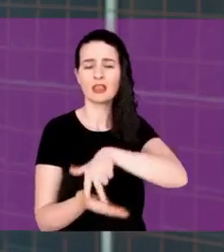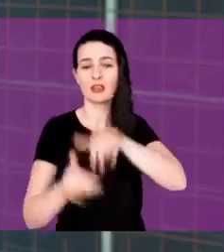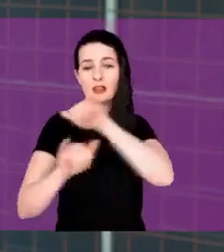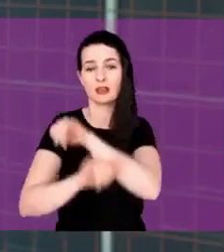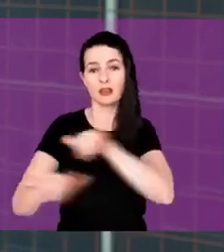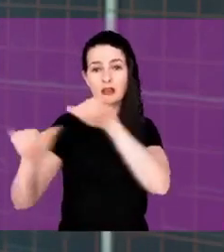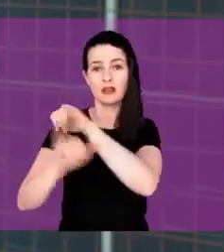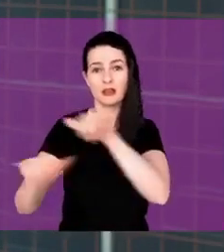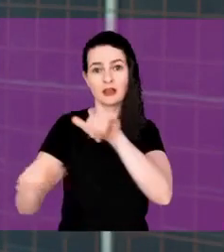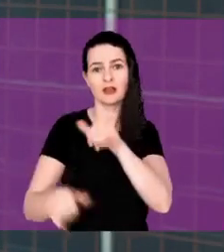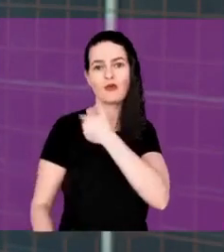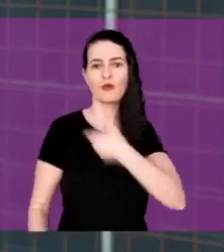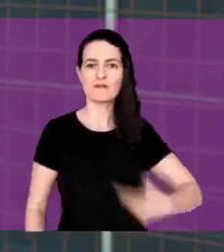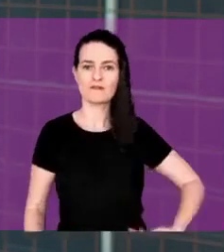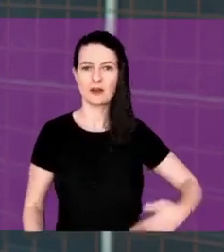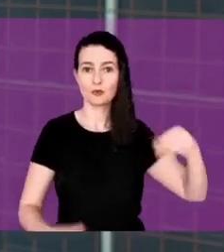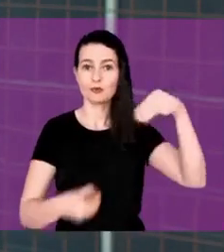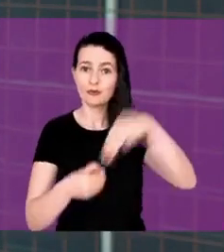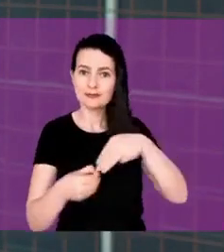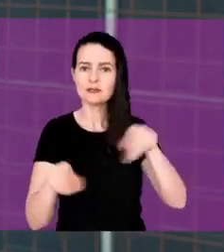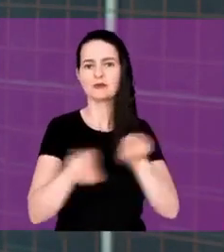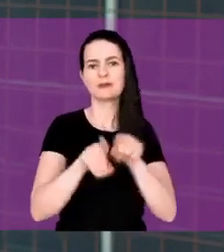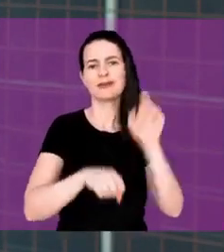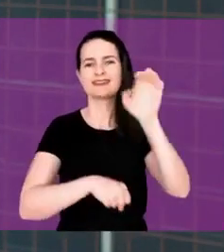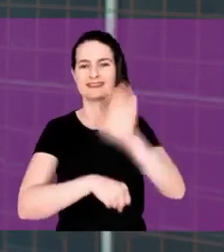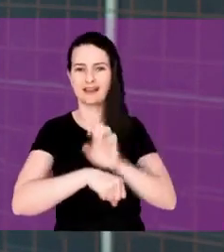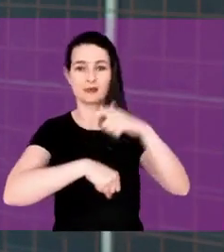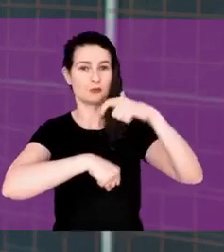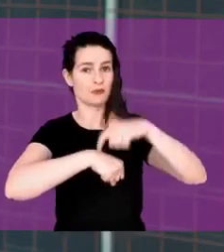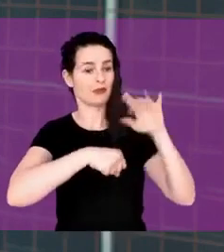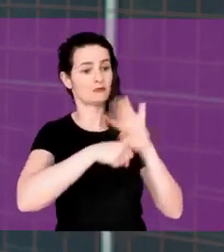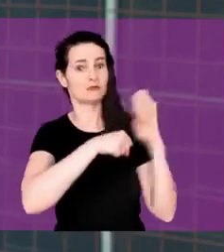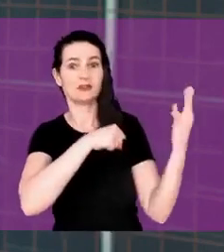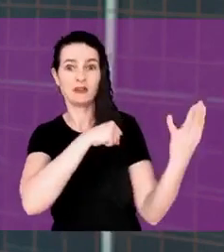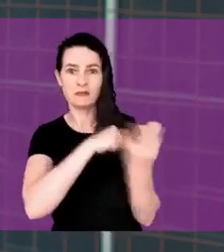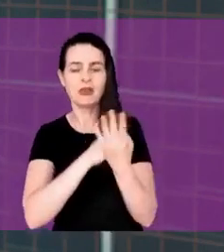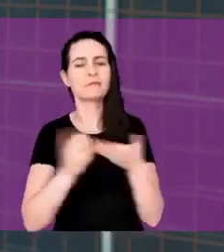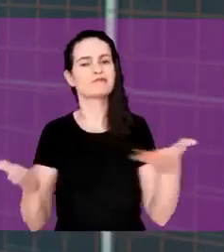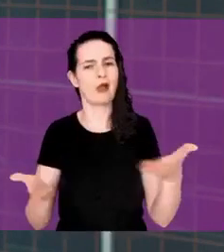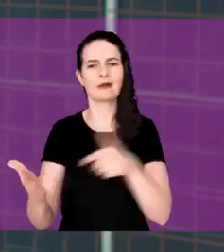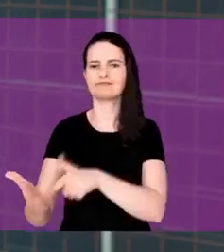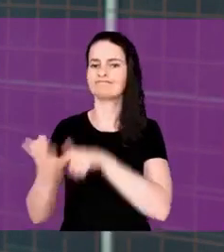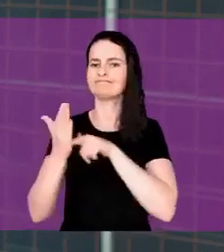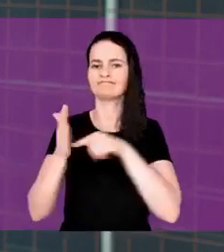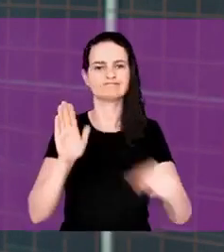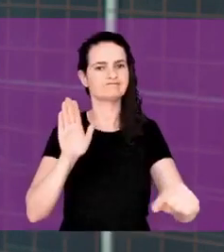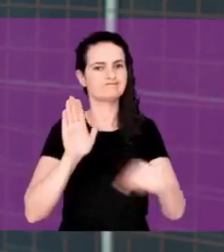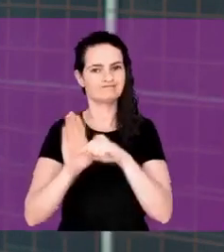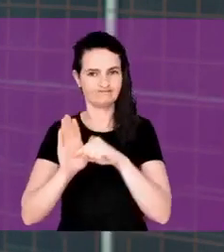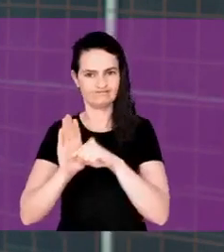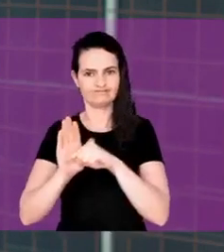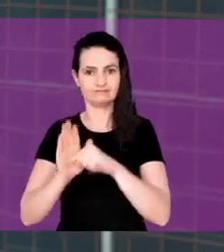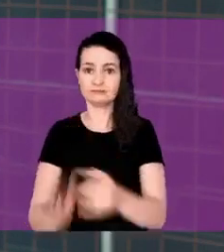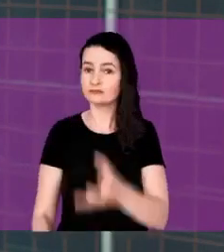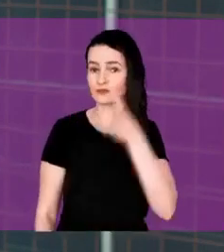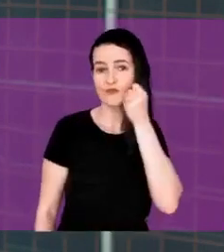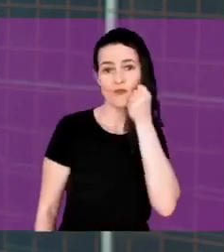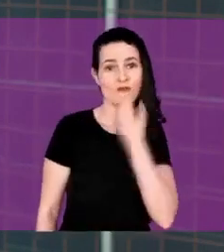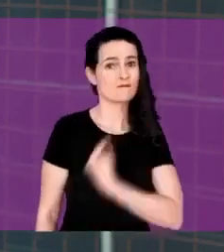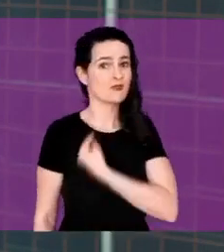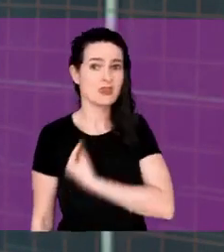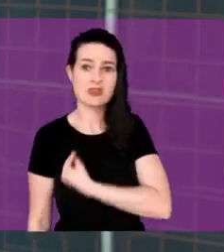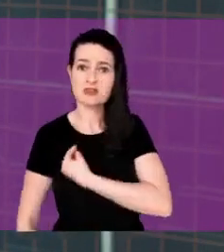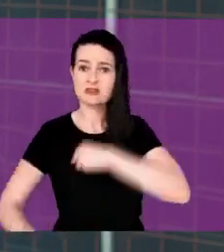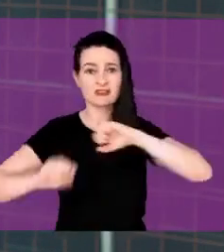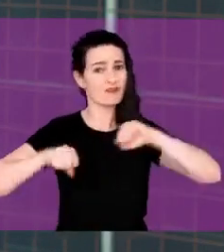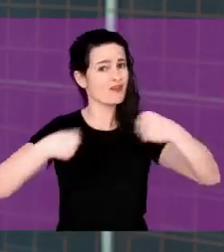A incompetência, a improvisação e as jogadas de marketing dos governos municipal e estadual no enfrentamento à pandemia